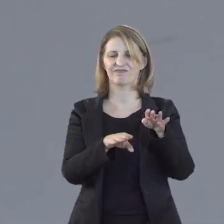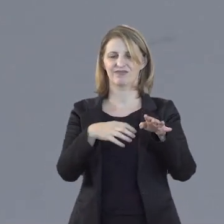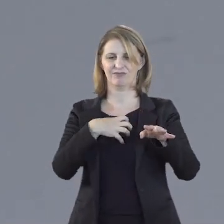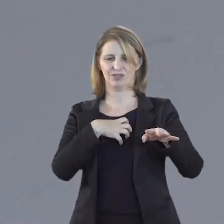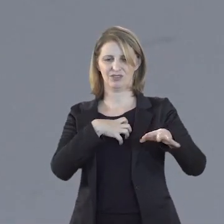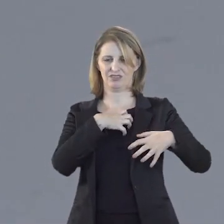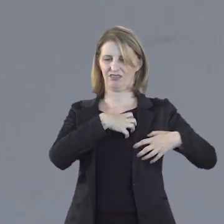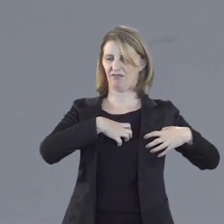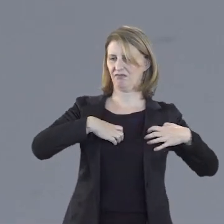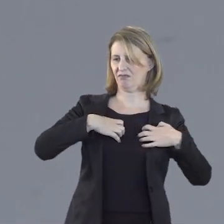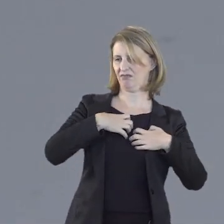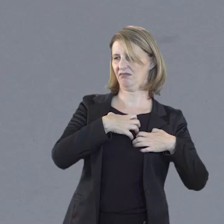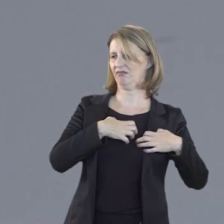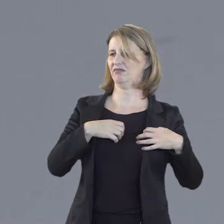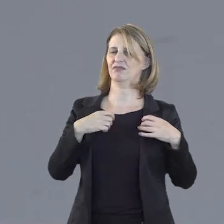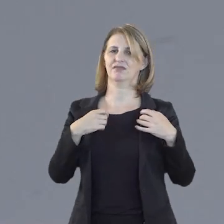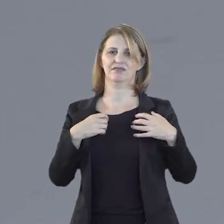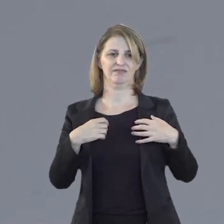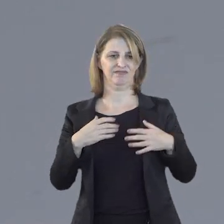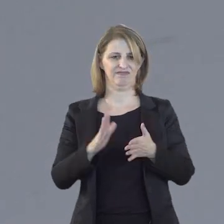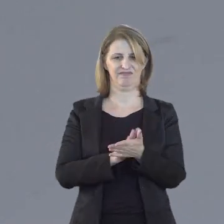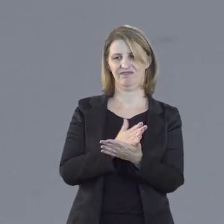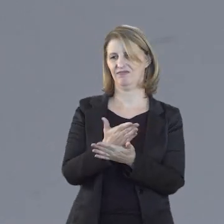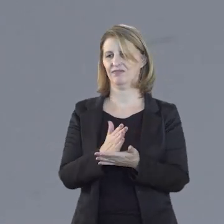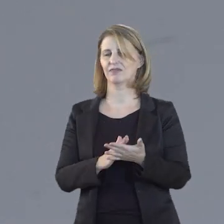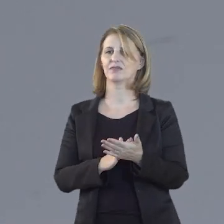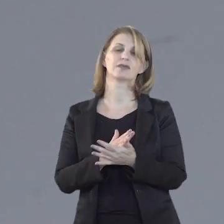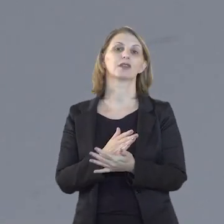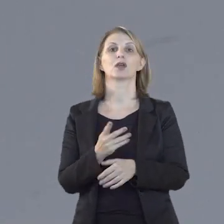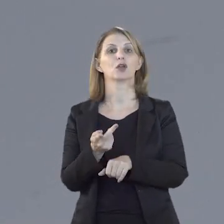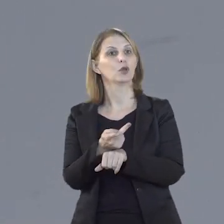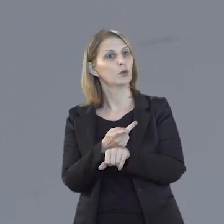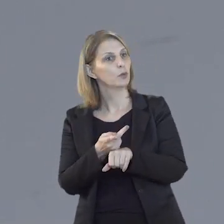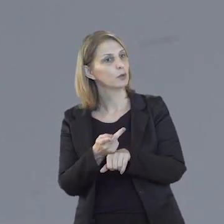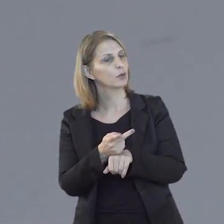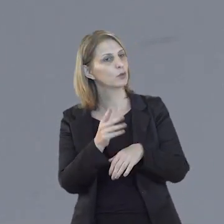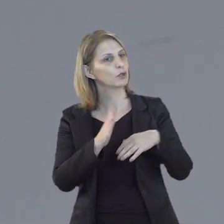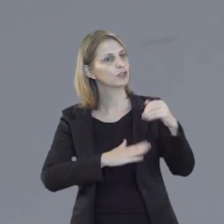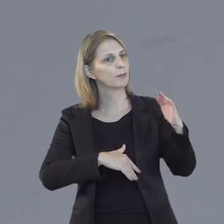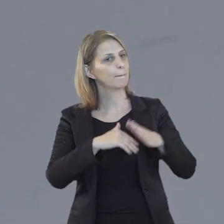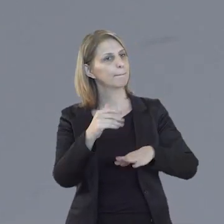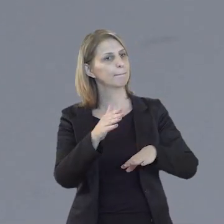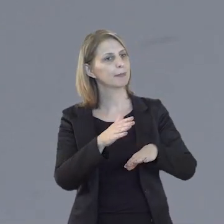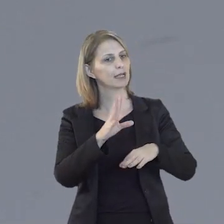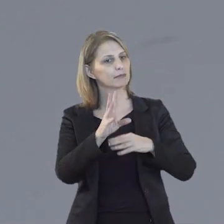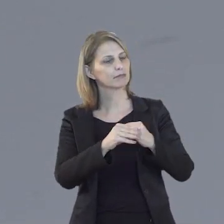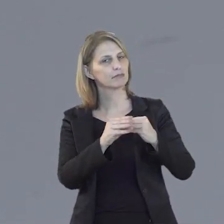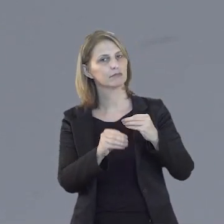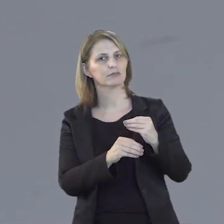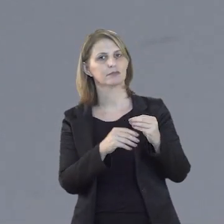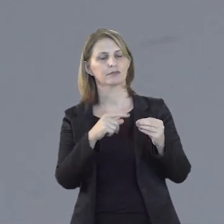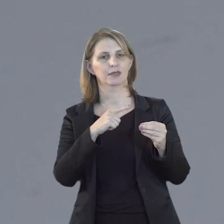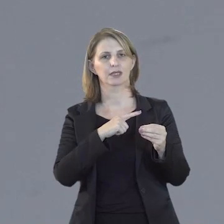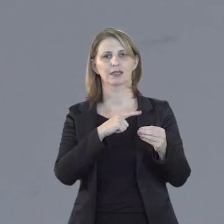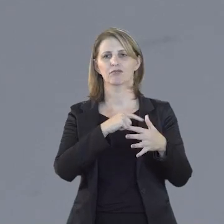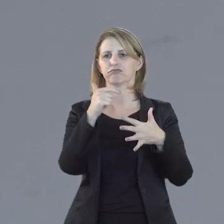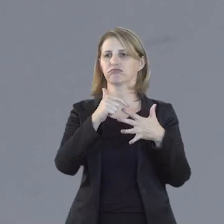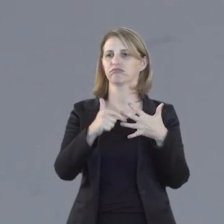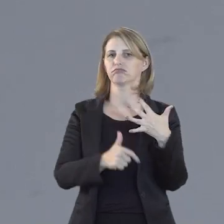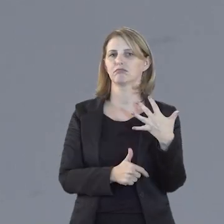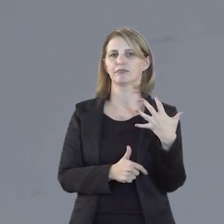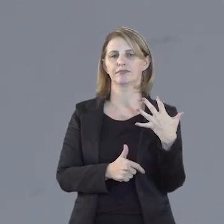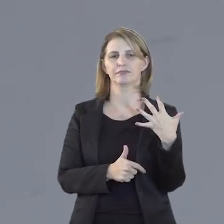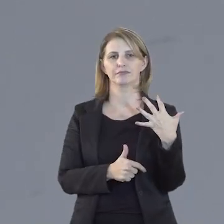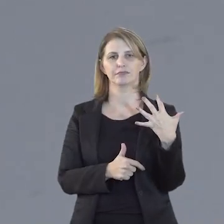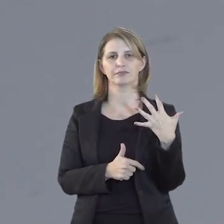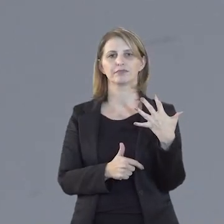algum desequilíbrio emocional e que está incomodando, né? Então, eu sempre falo, procure práticas integrativas